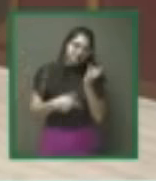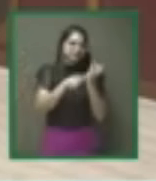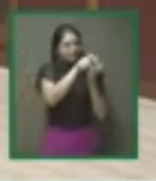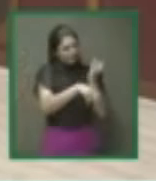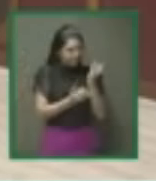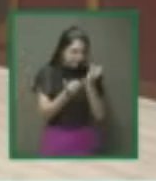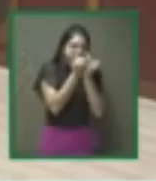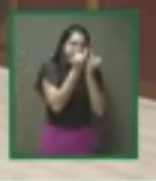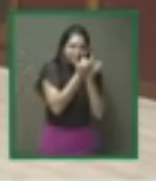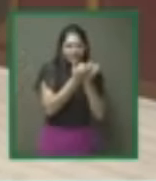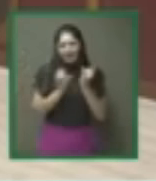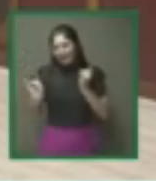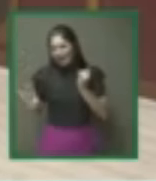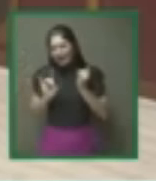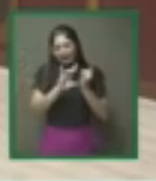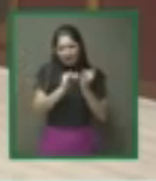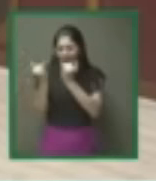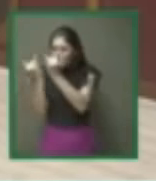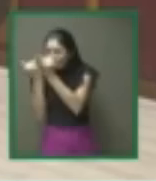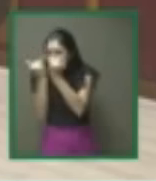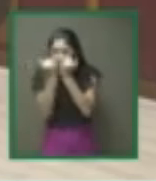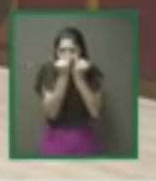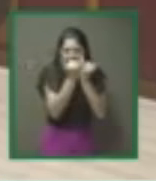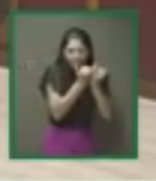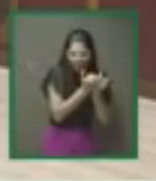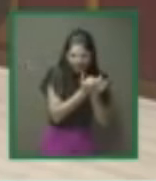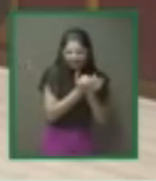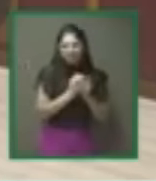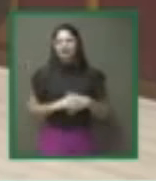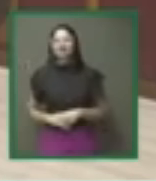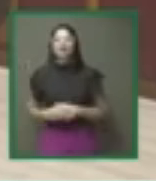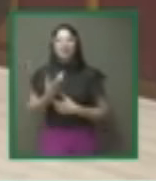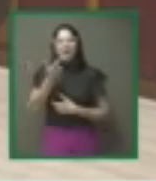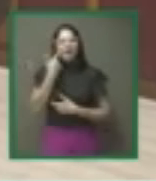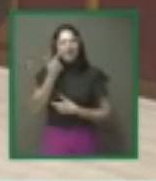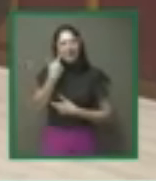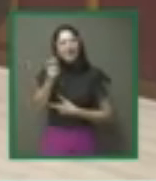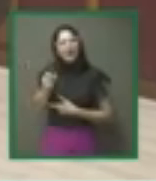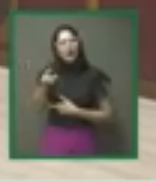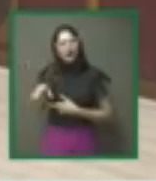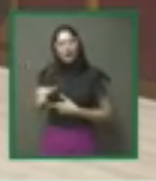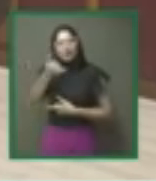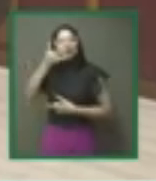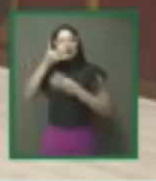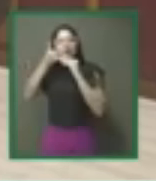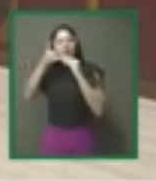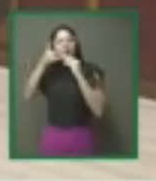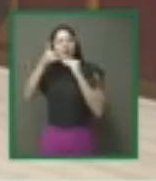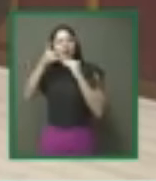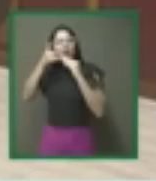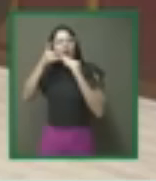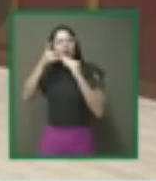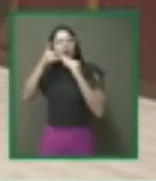que o Bruno, ouviu o Bruno numa chamada de telefone falando sobre...